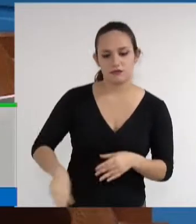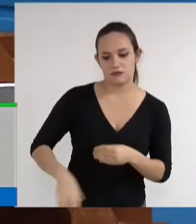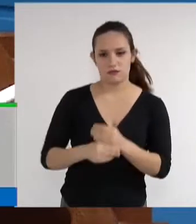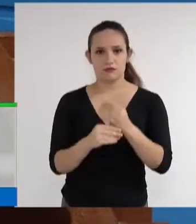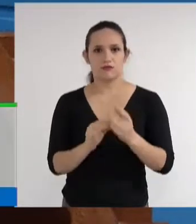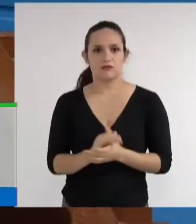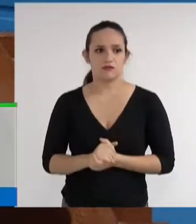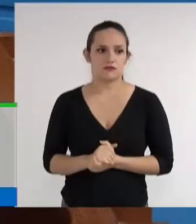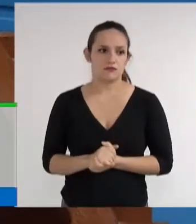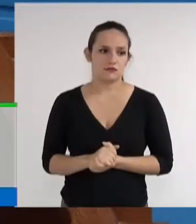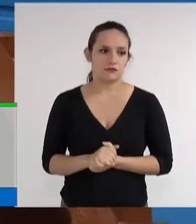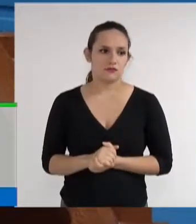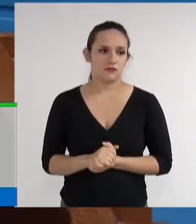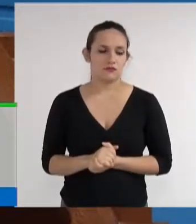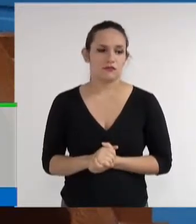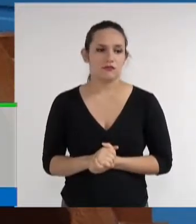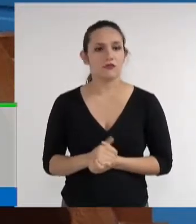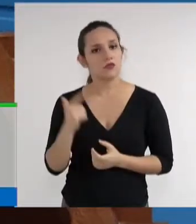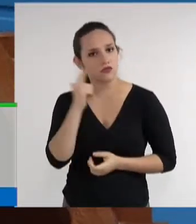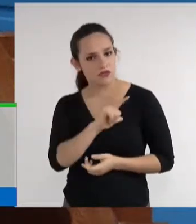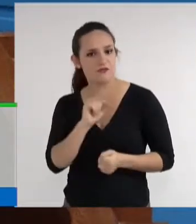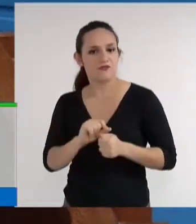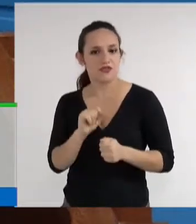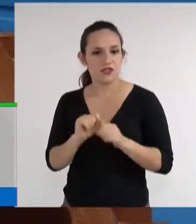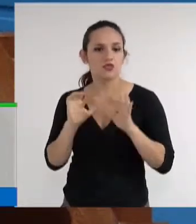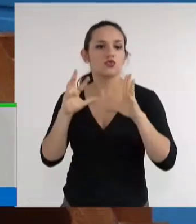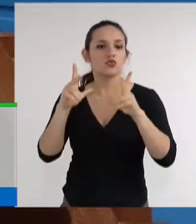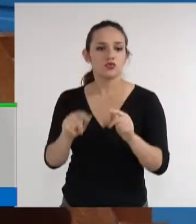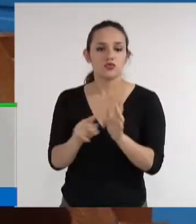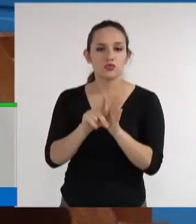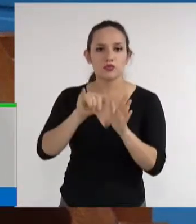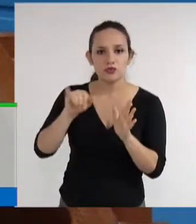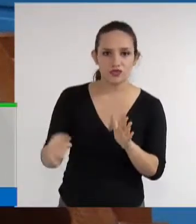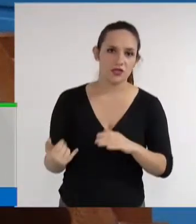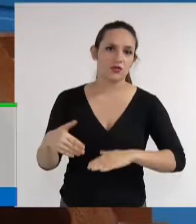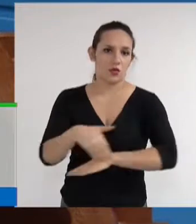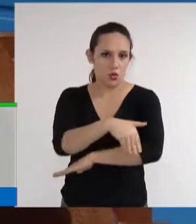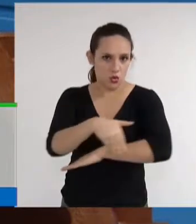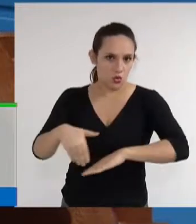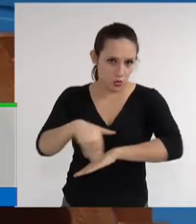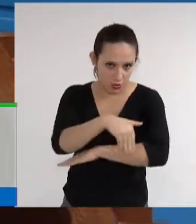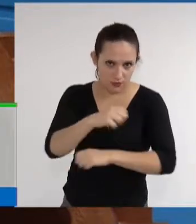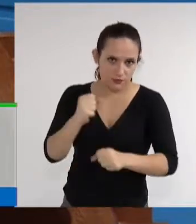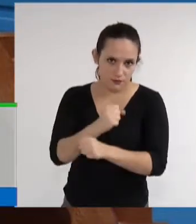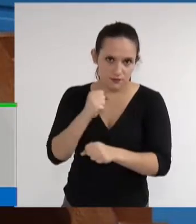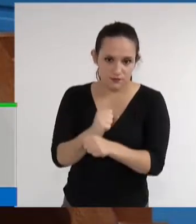com que se tenha mais recursos para poder executar as obras de